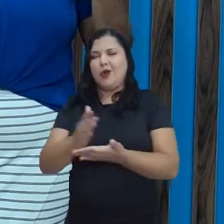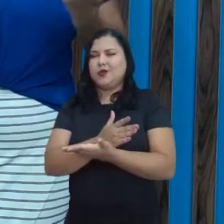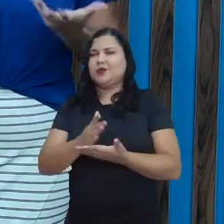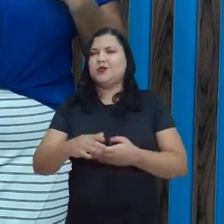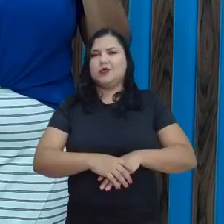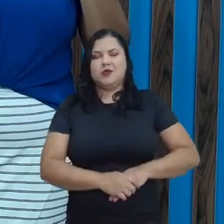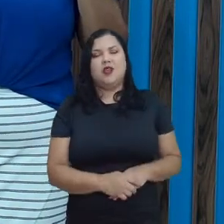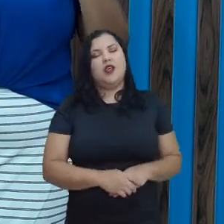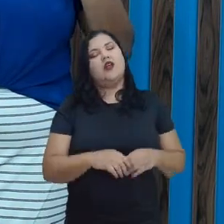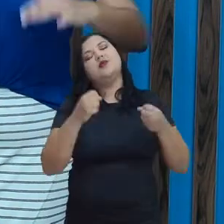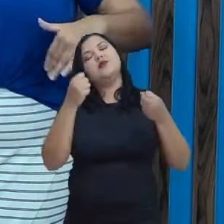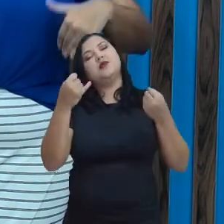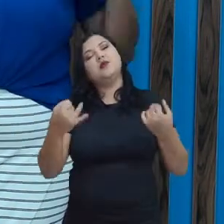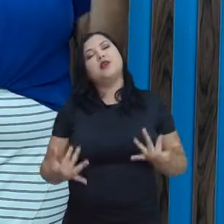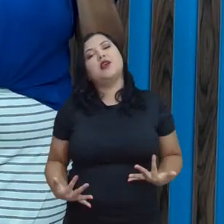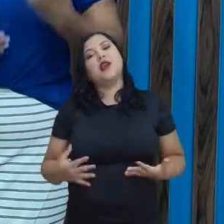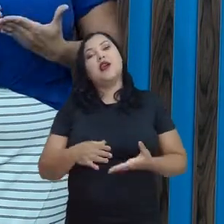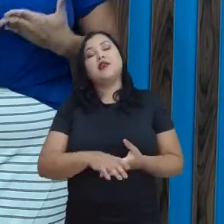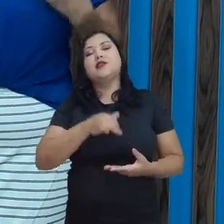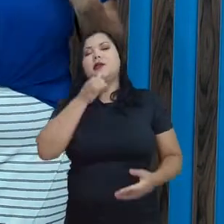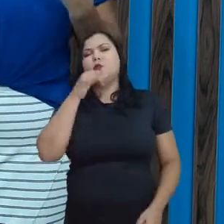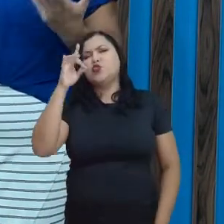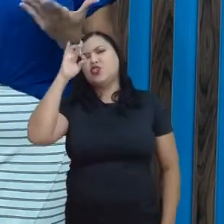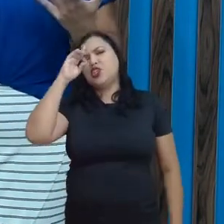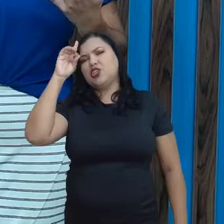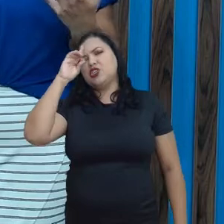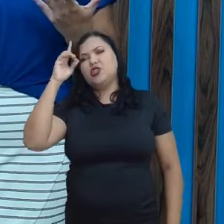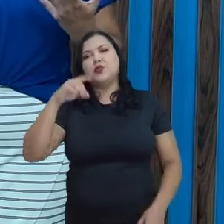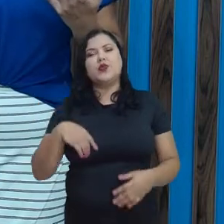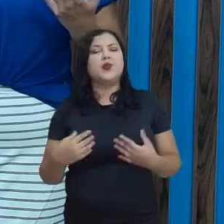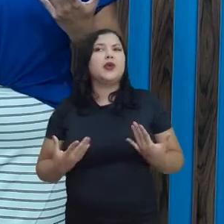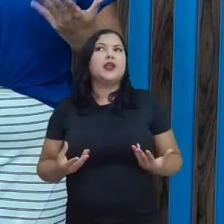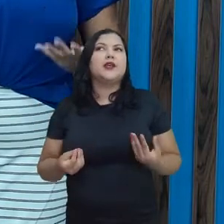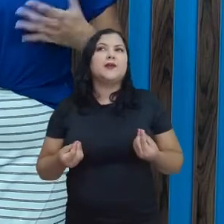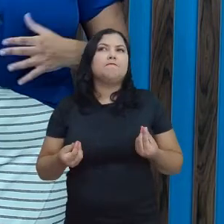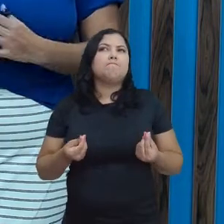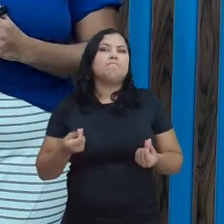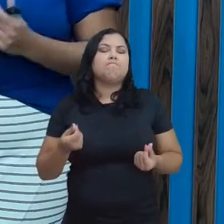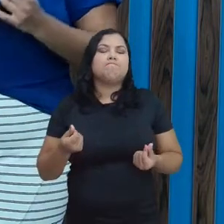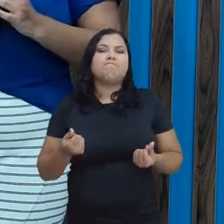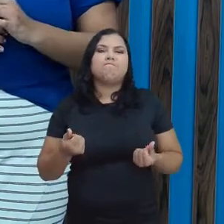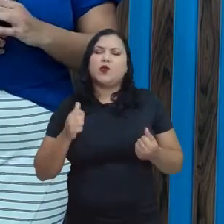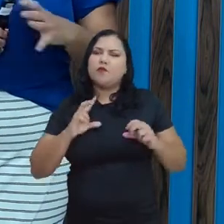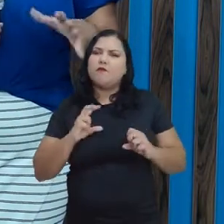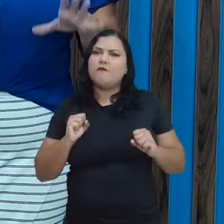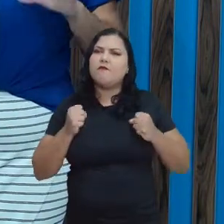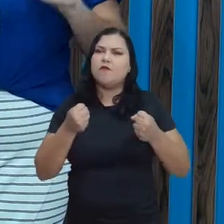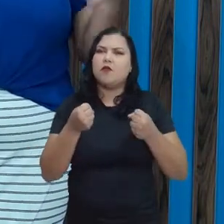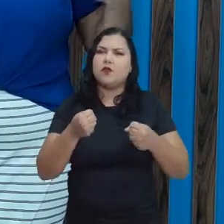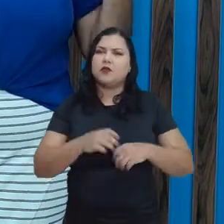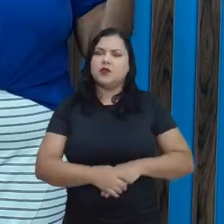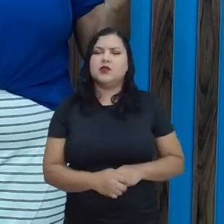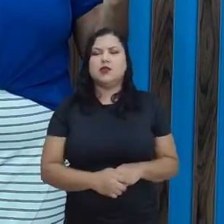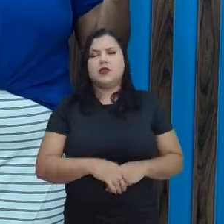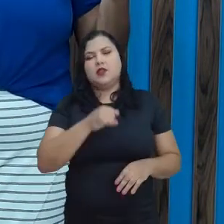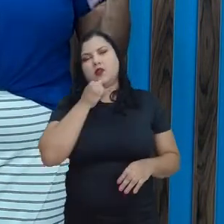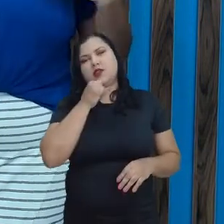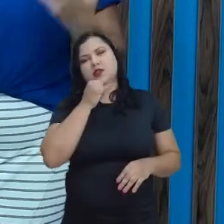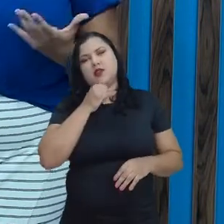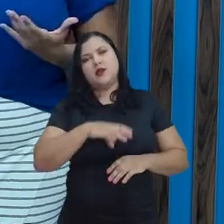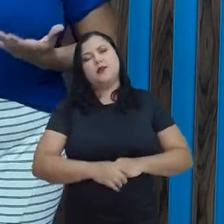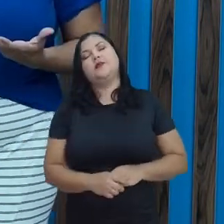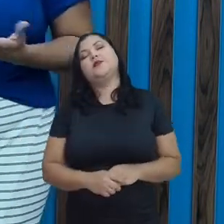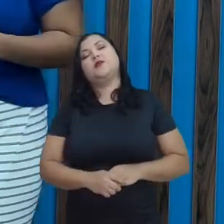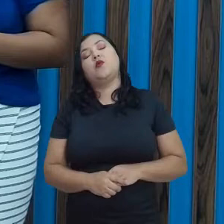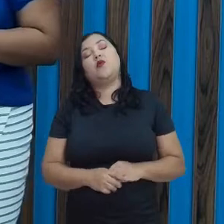isso ela traz o seu cotidiano com muito lirismo. Então, embora um elemento que precisa